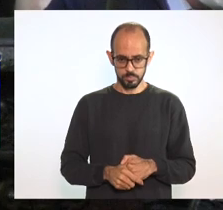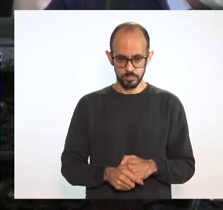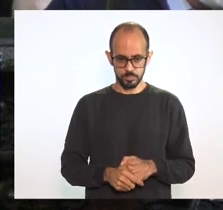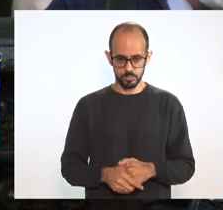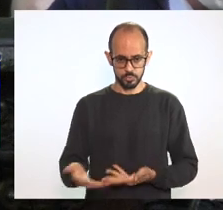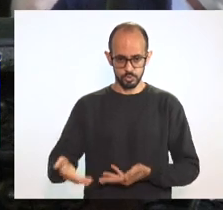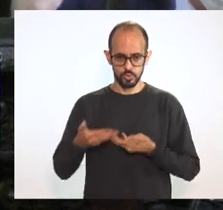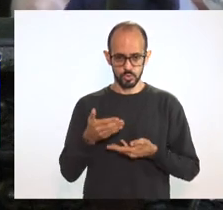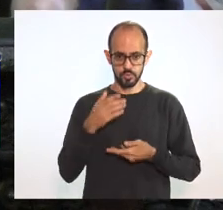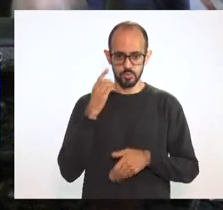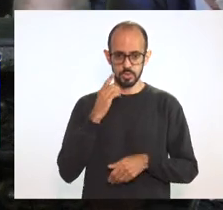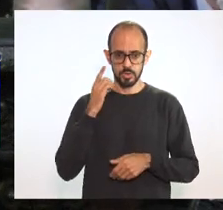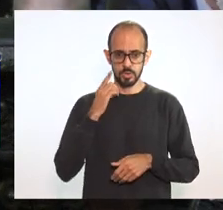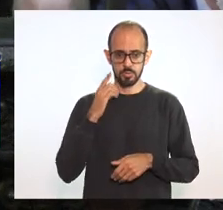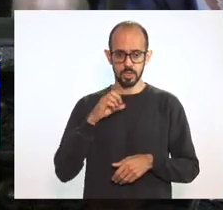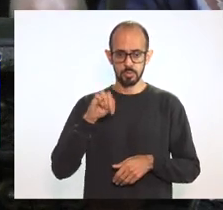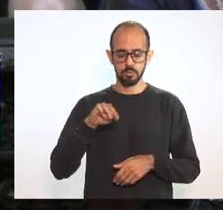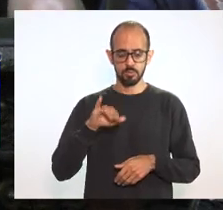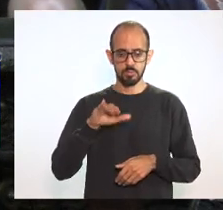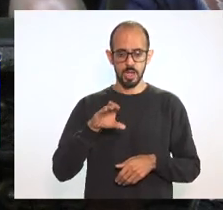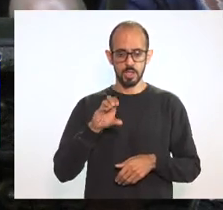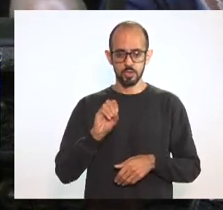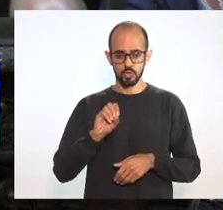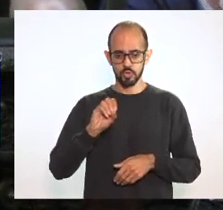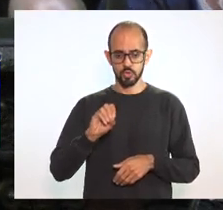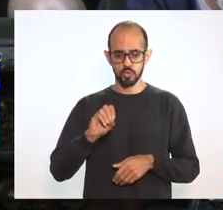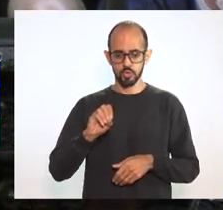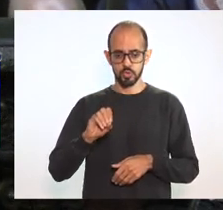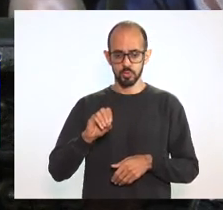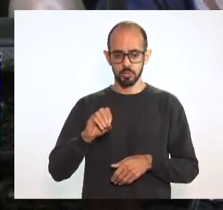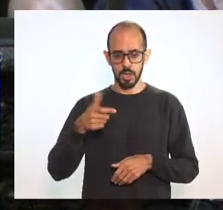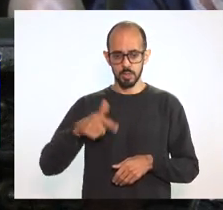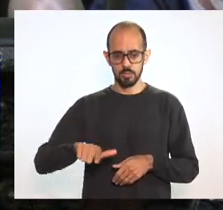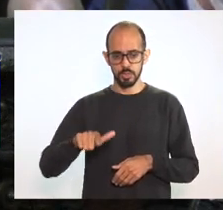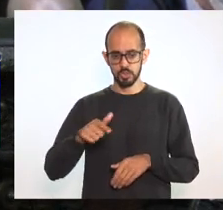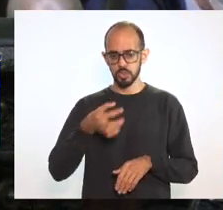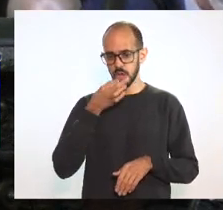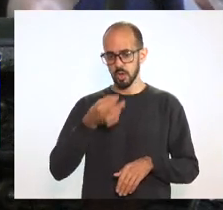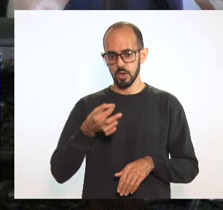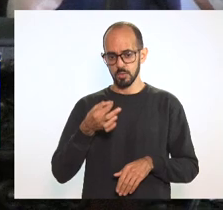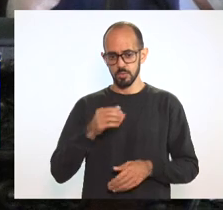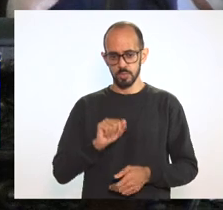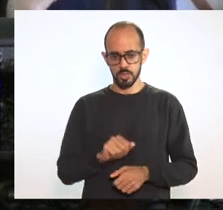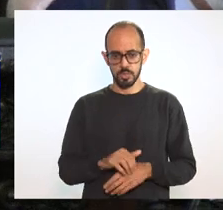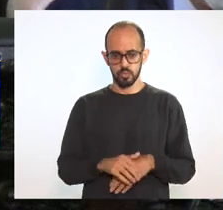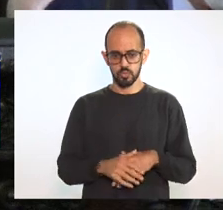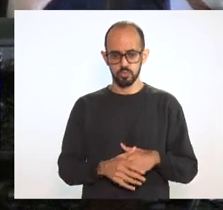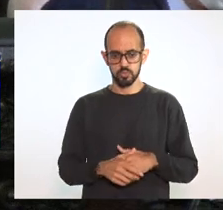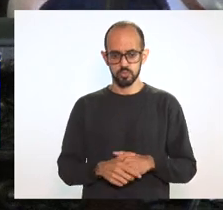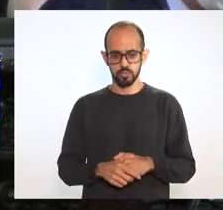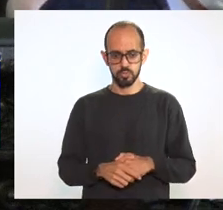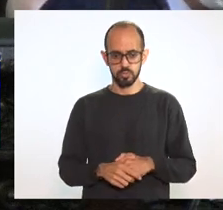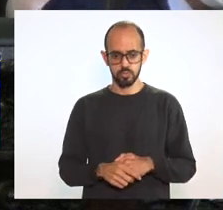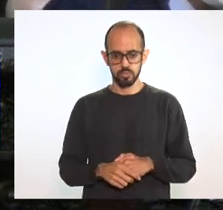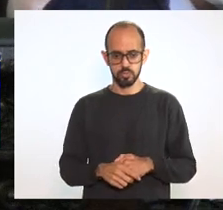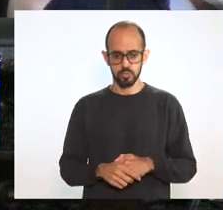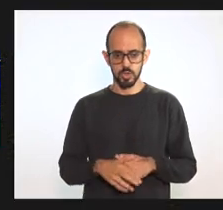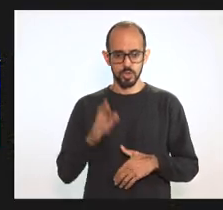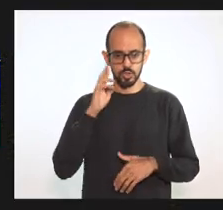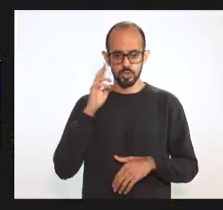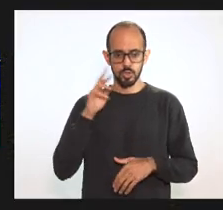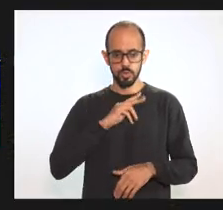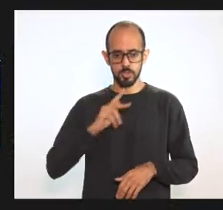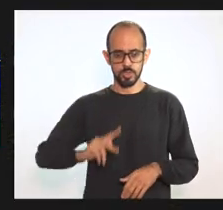chama o deputado Márcio Canella para emitir parecer pela comissão de normas internas e proposições externas. Senhor presidente,